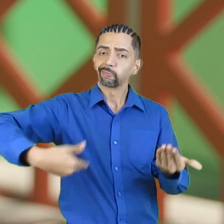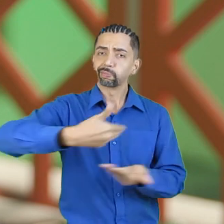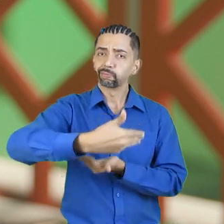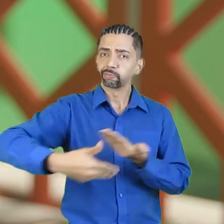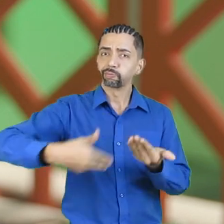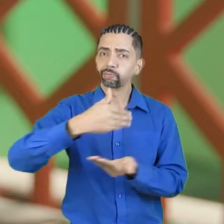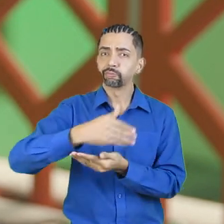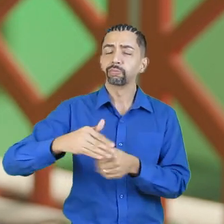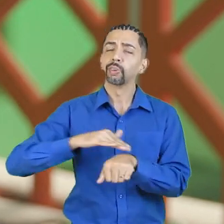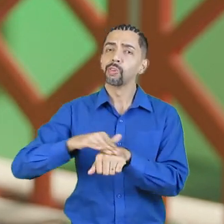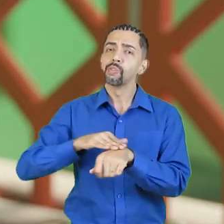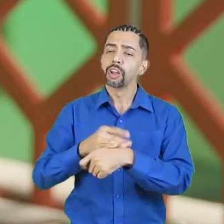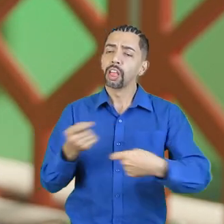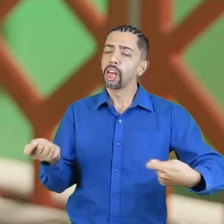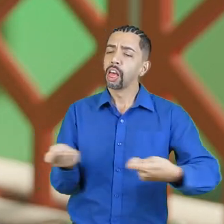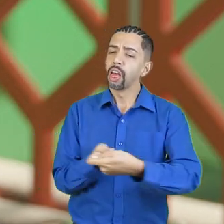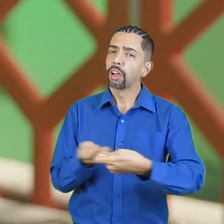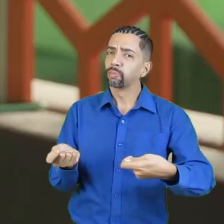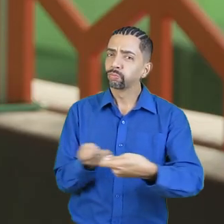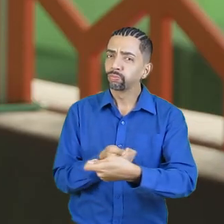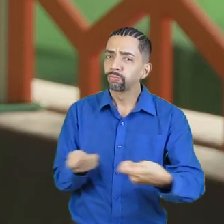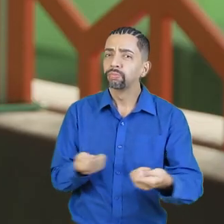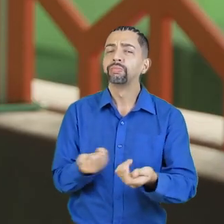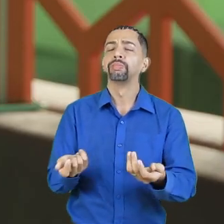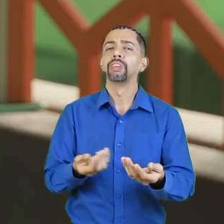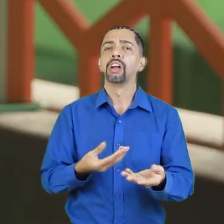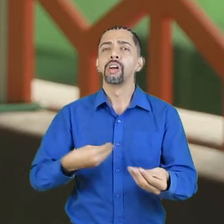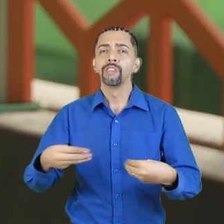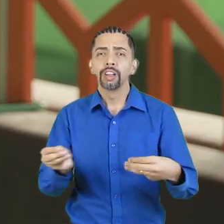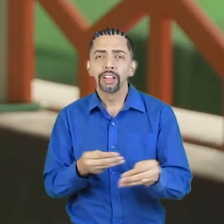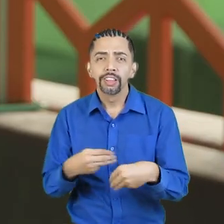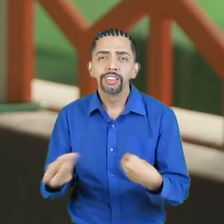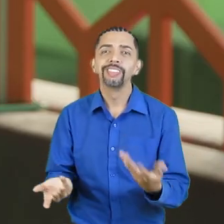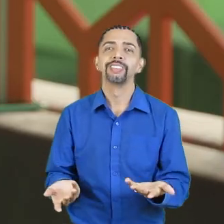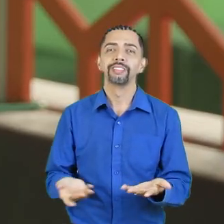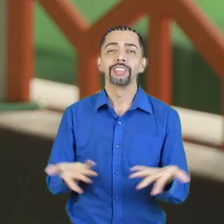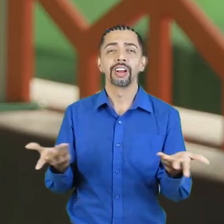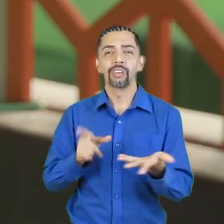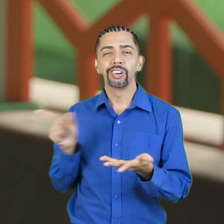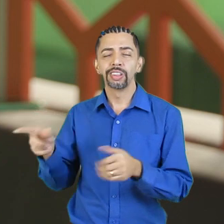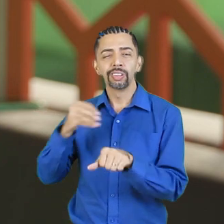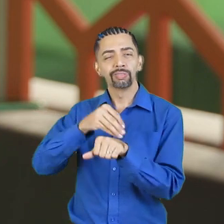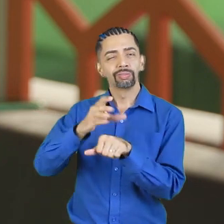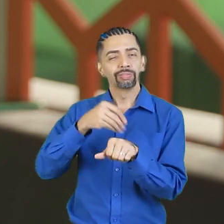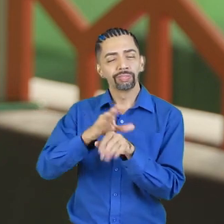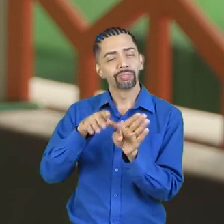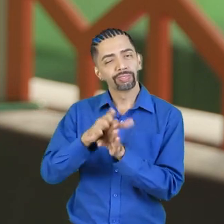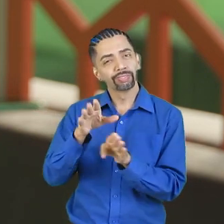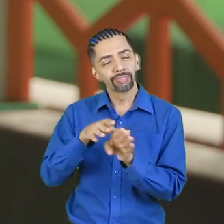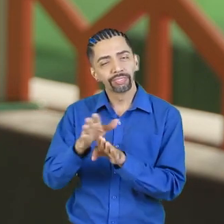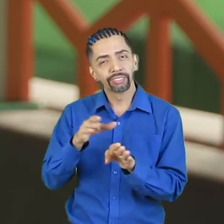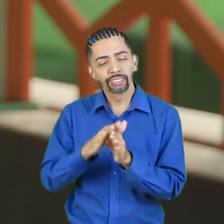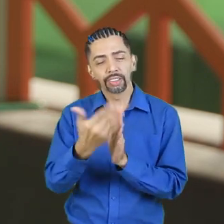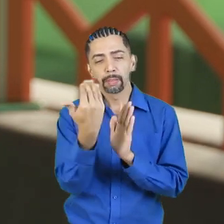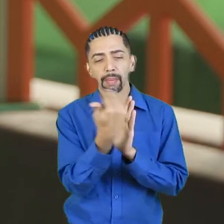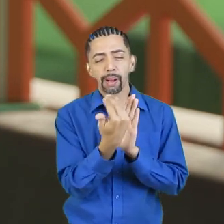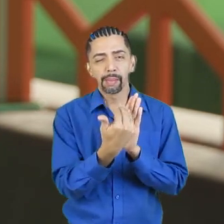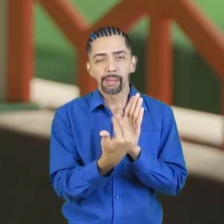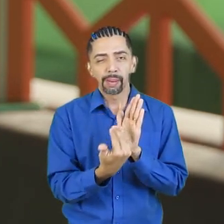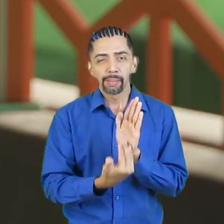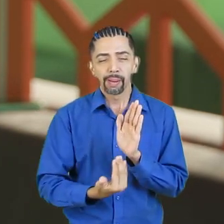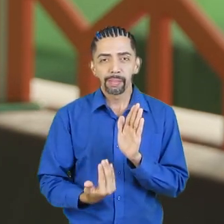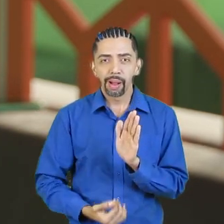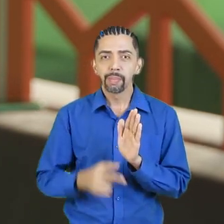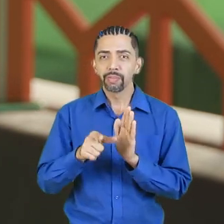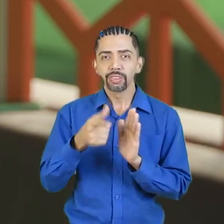você agora algumas orientações, praticamente um passo a passo, para você ter uma vida efetivamente